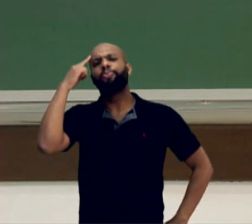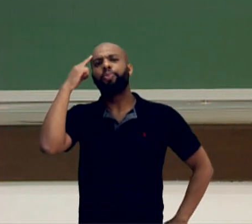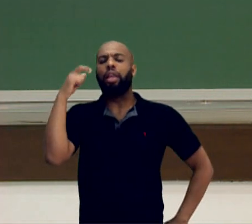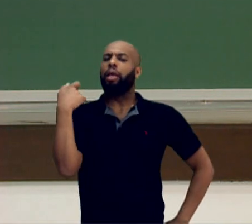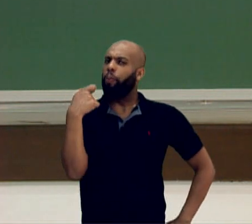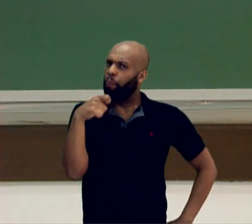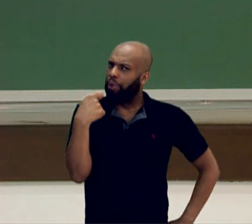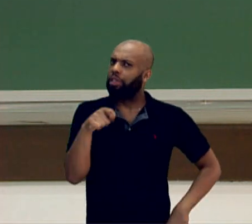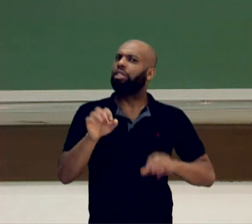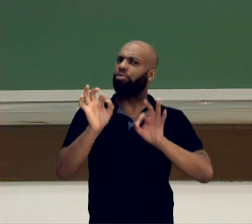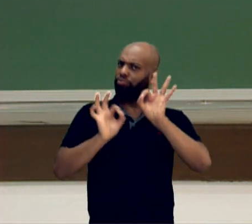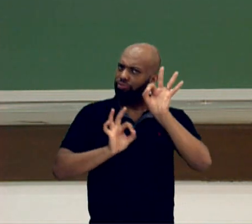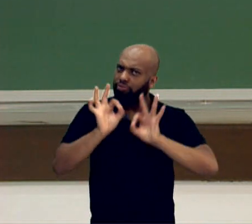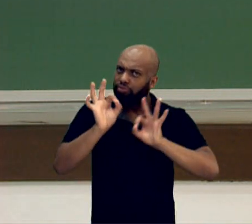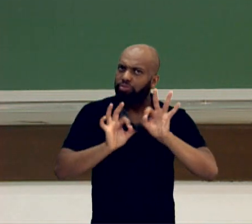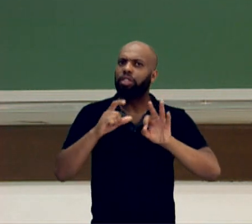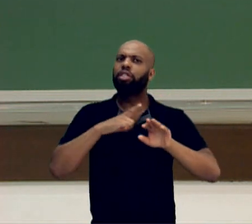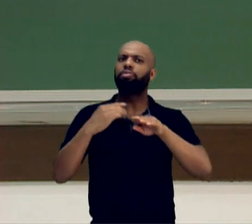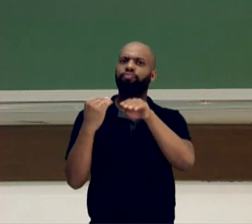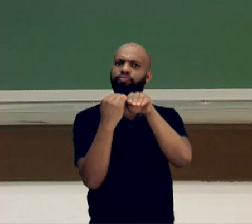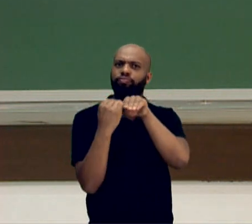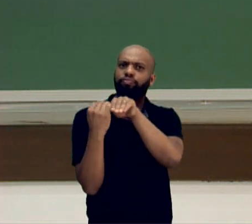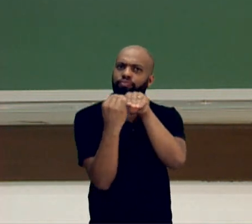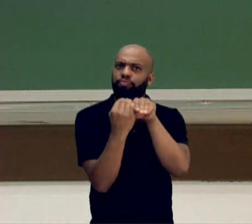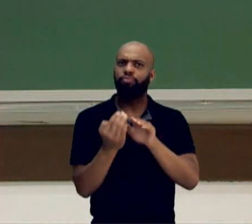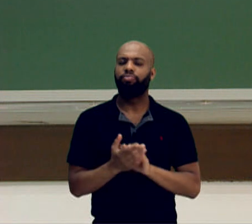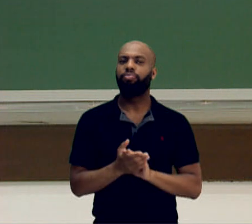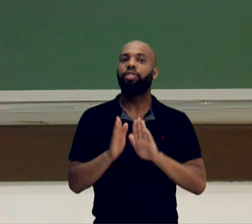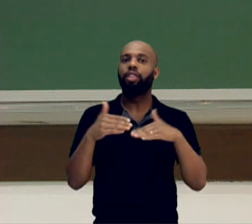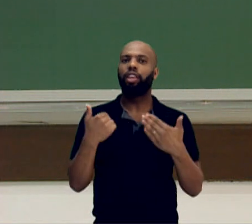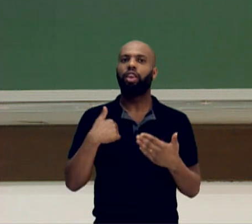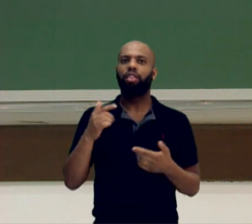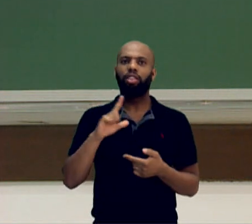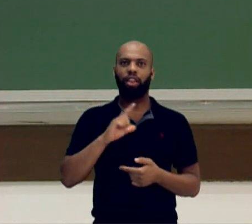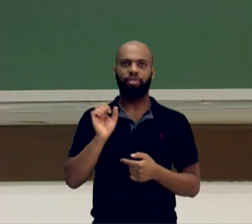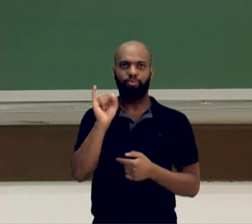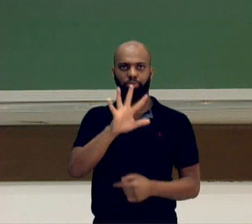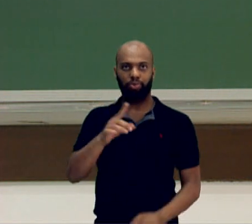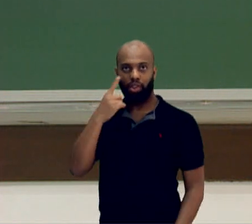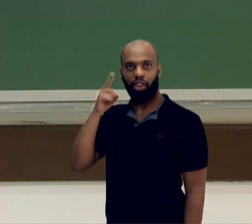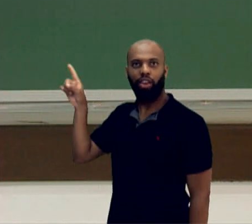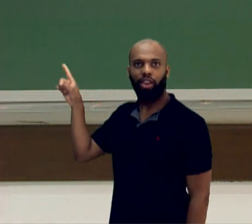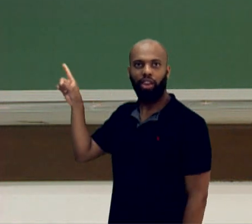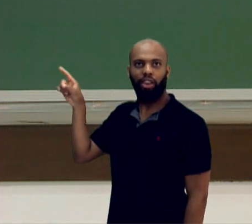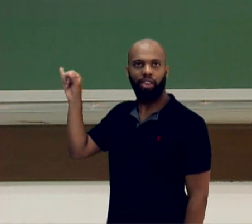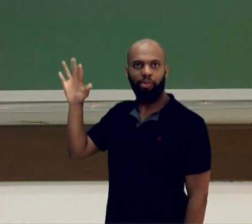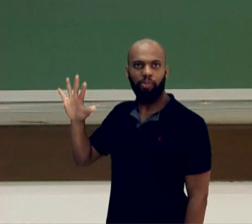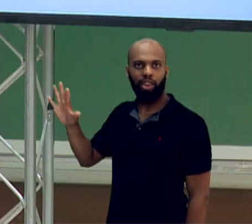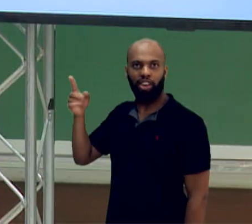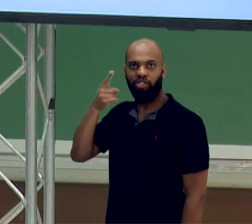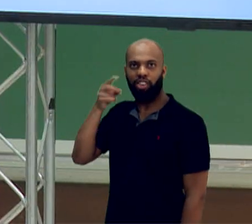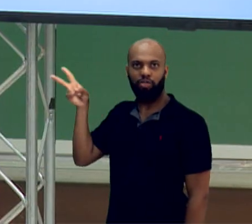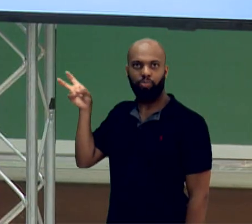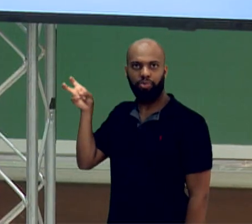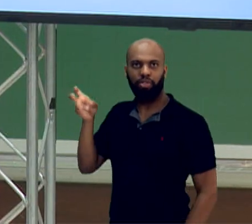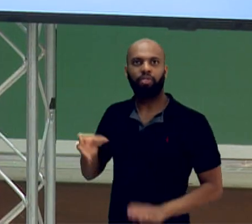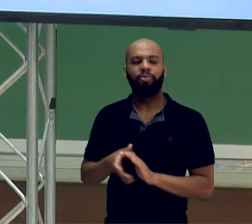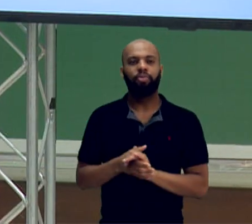dele deu 3 palmos e 4 dedos. O que aconteceu? Deu diferente.